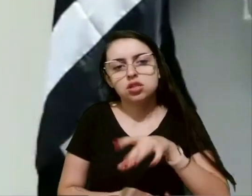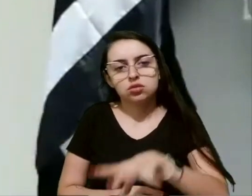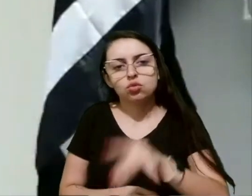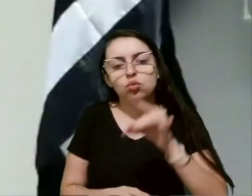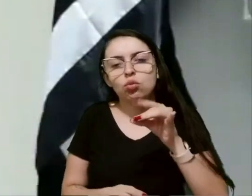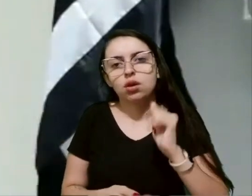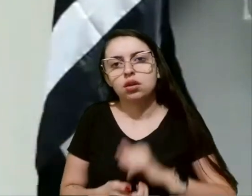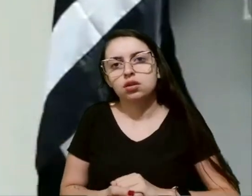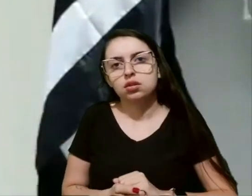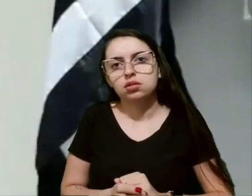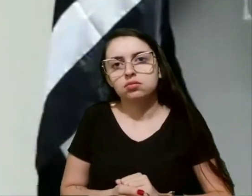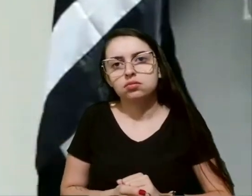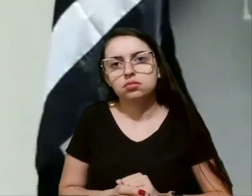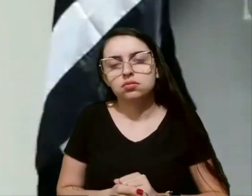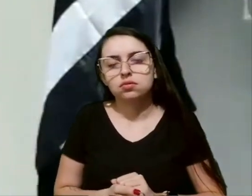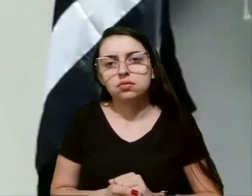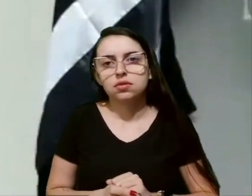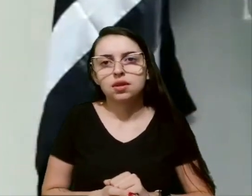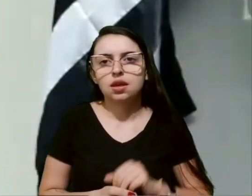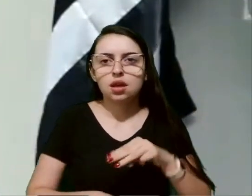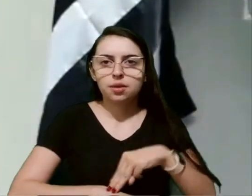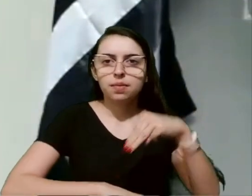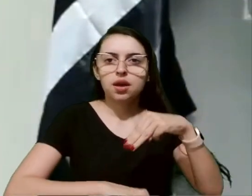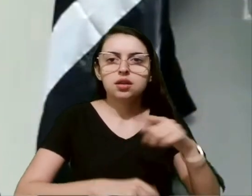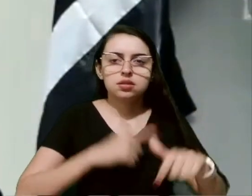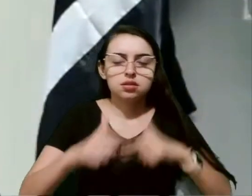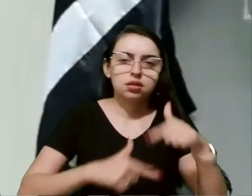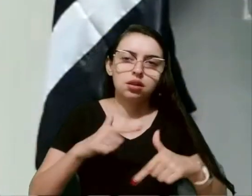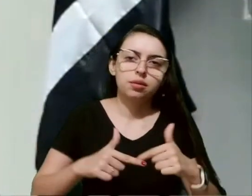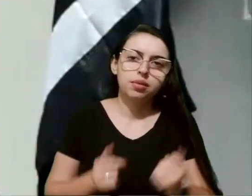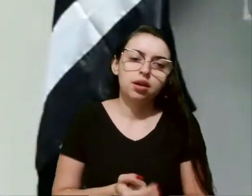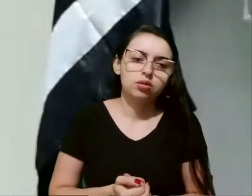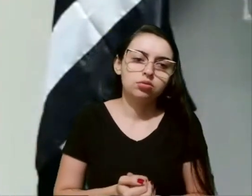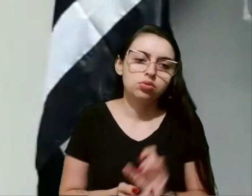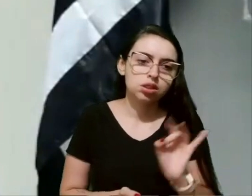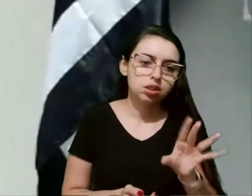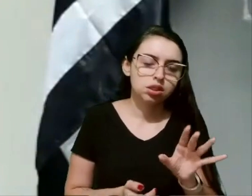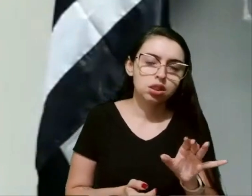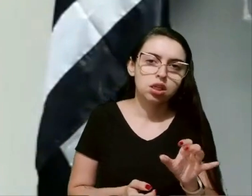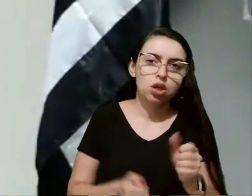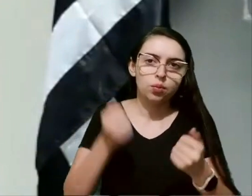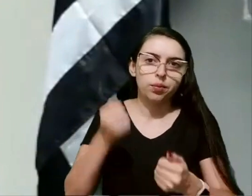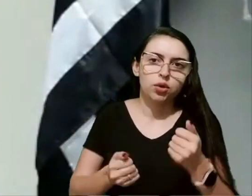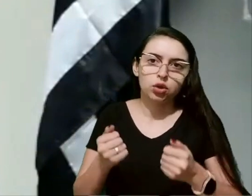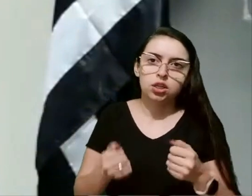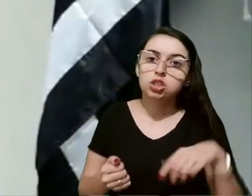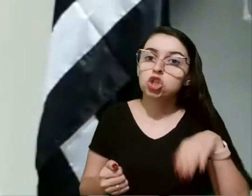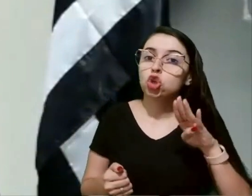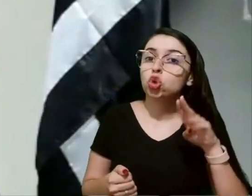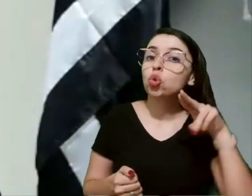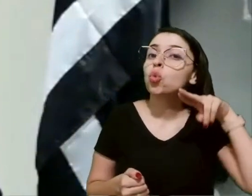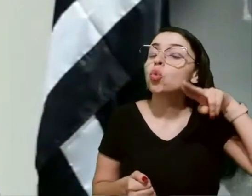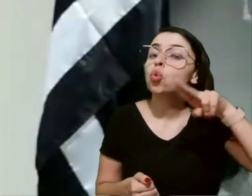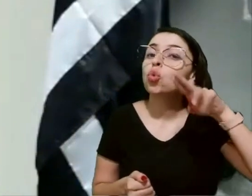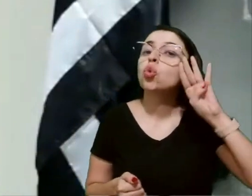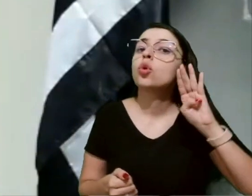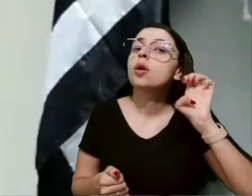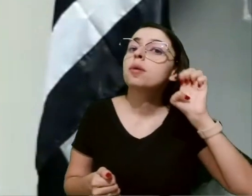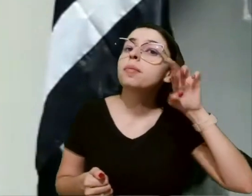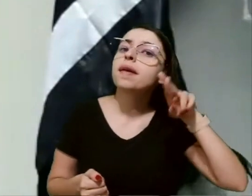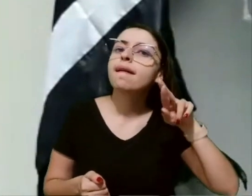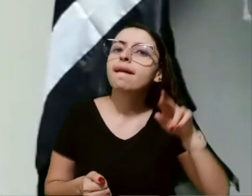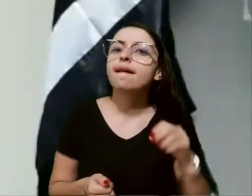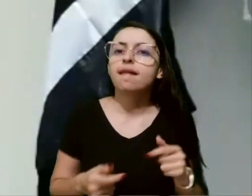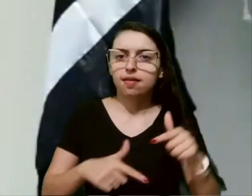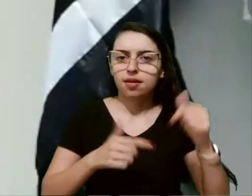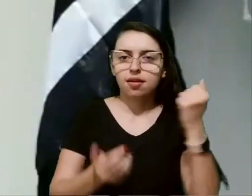proferidas dos magistrados do trabalho, se o motorista do Uber é ou não é empregado, é 50-50.